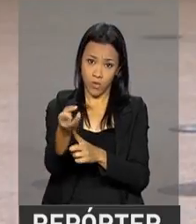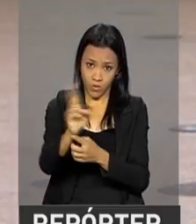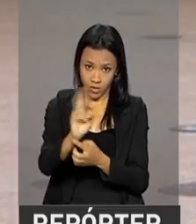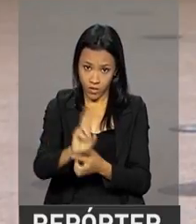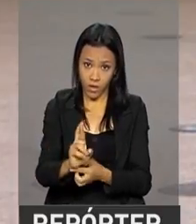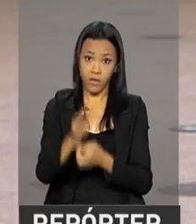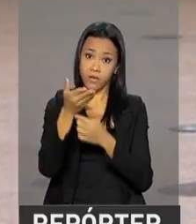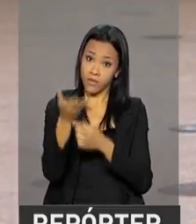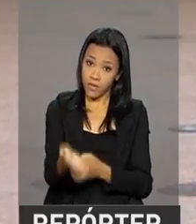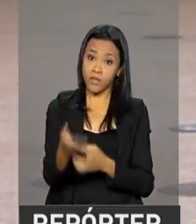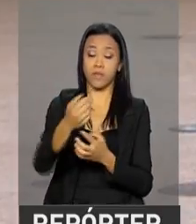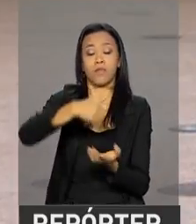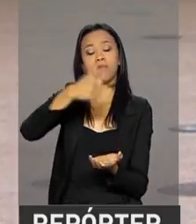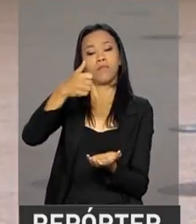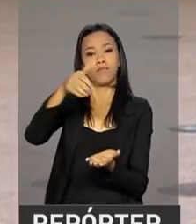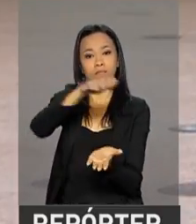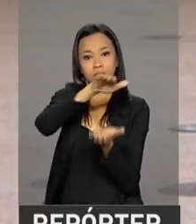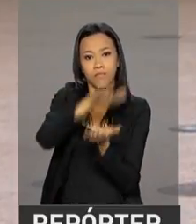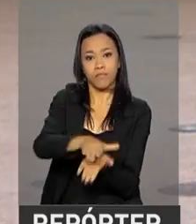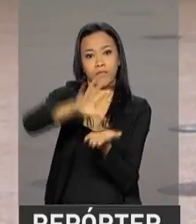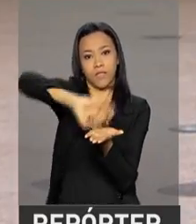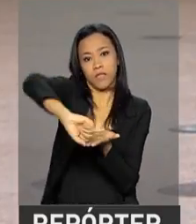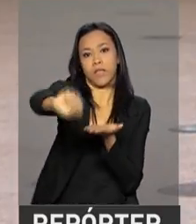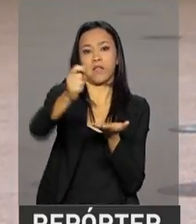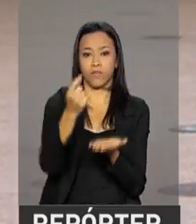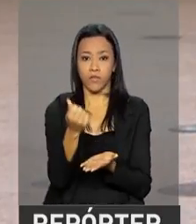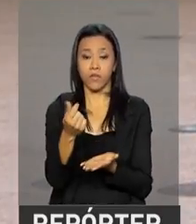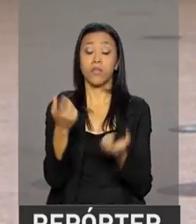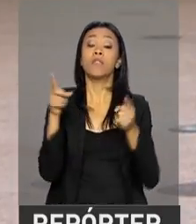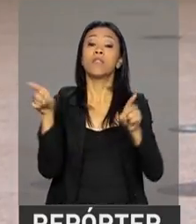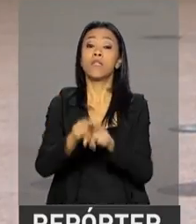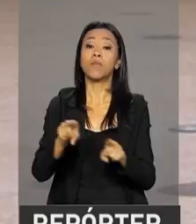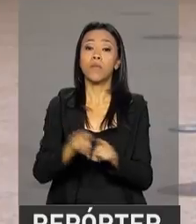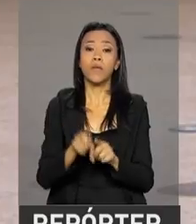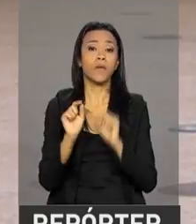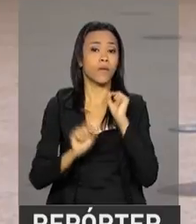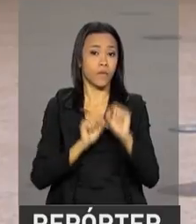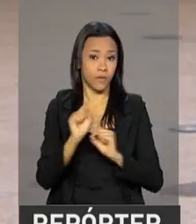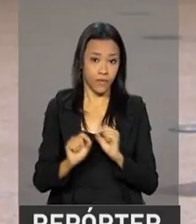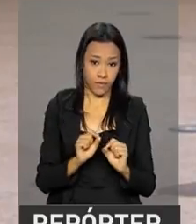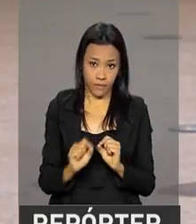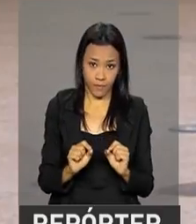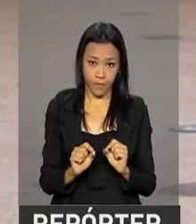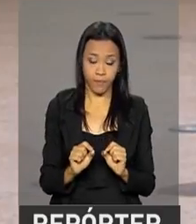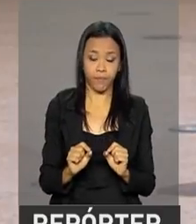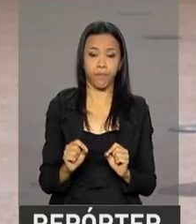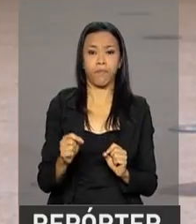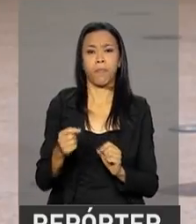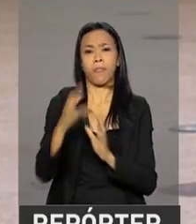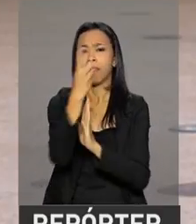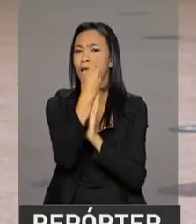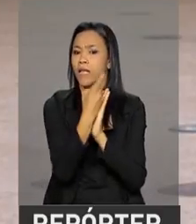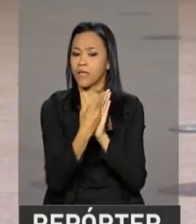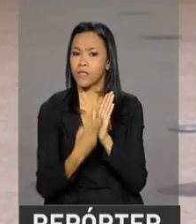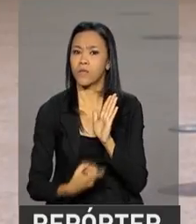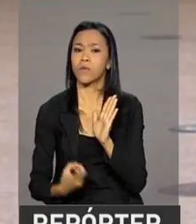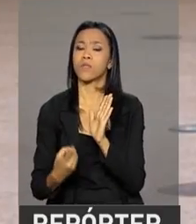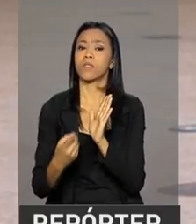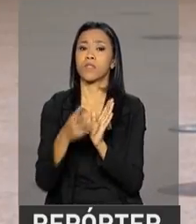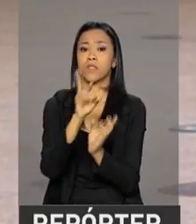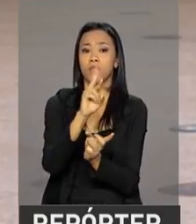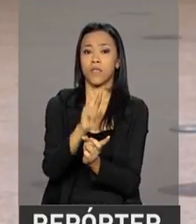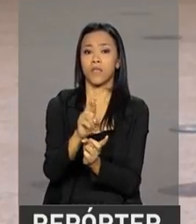de reais nessa etapa. Também vão ser contemplados aí declarações, na verdade,